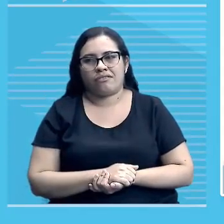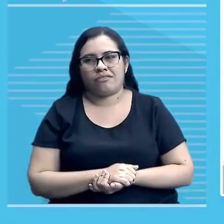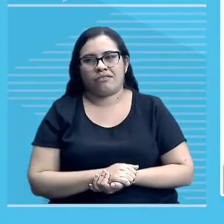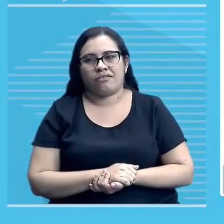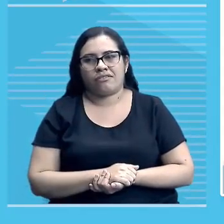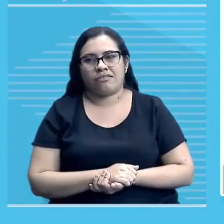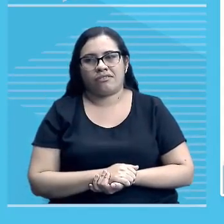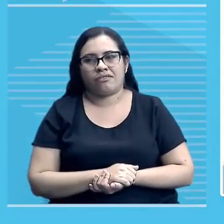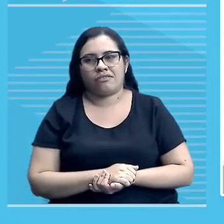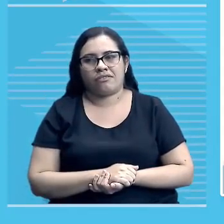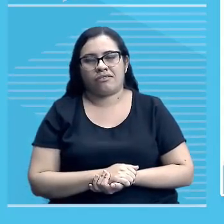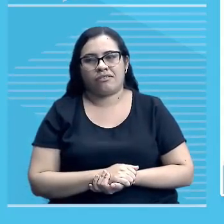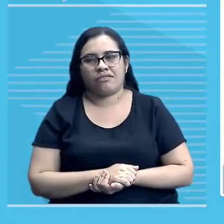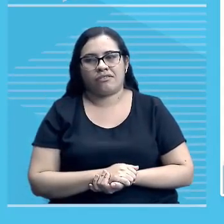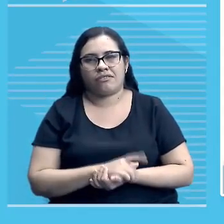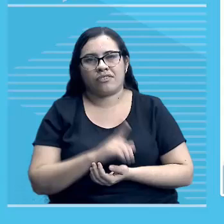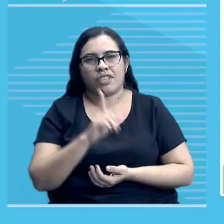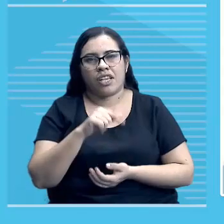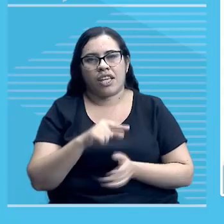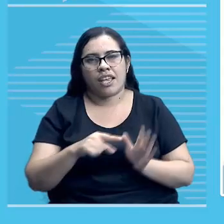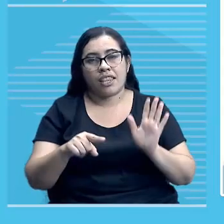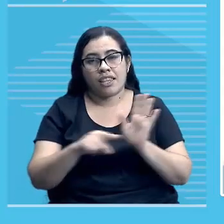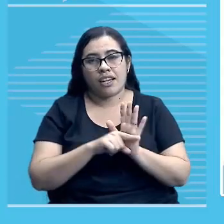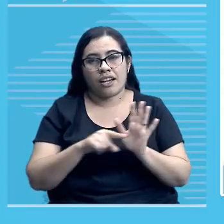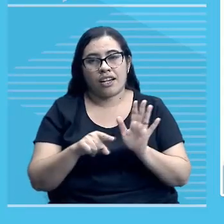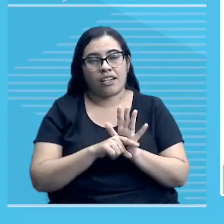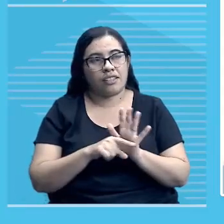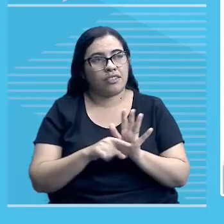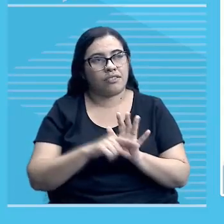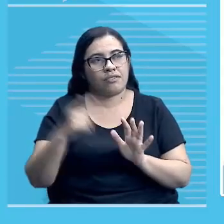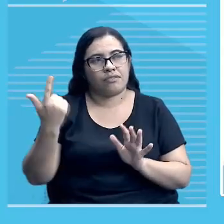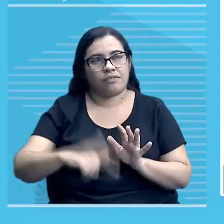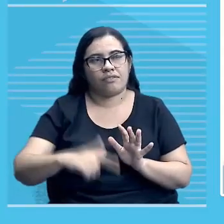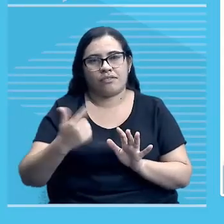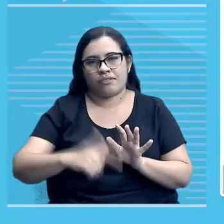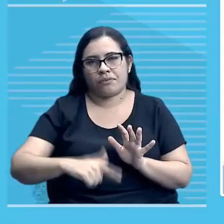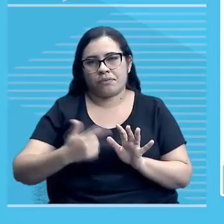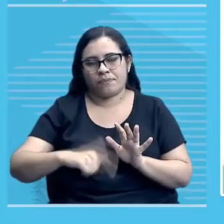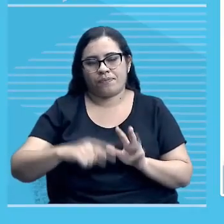Delta negativo não possui raiz real.